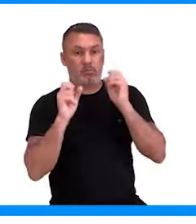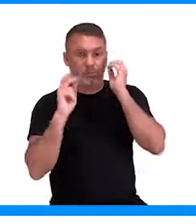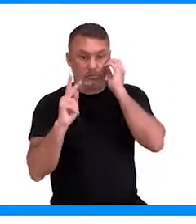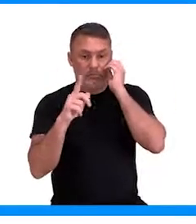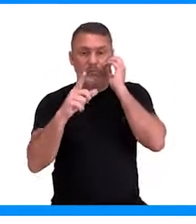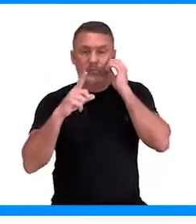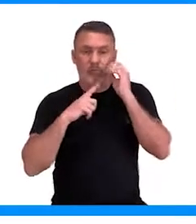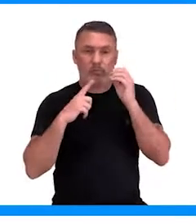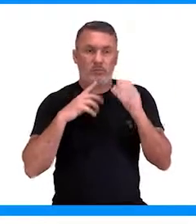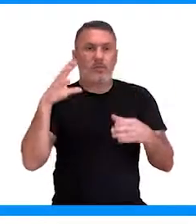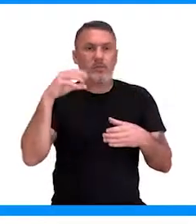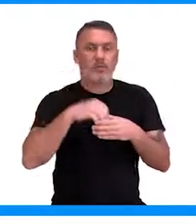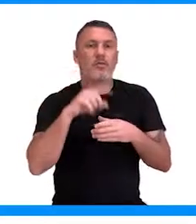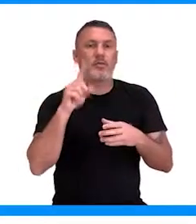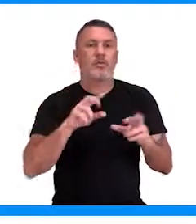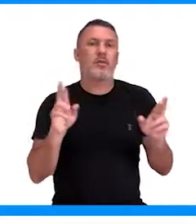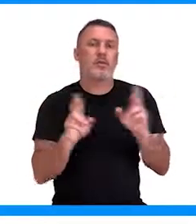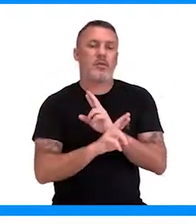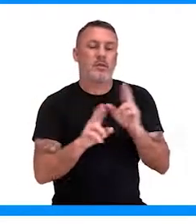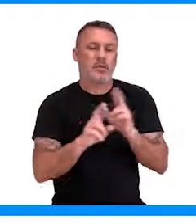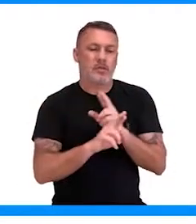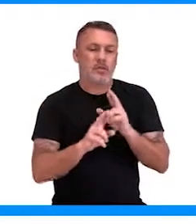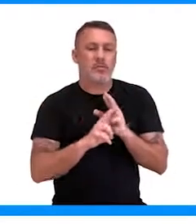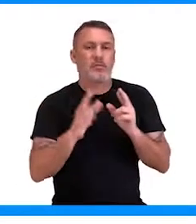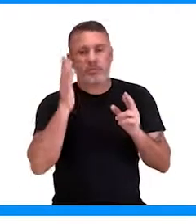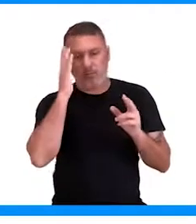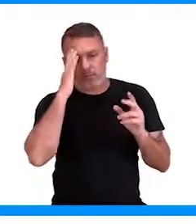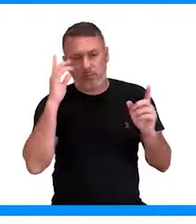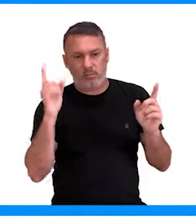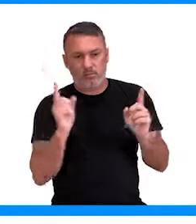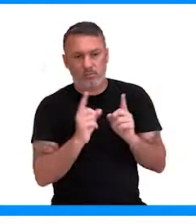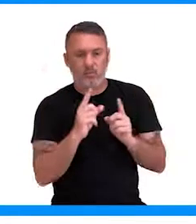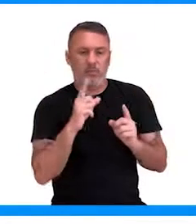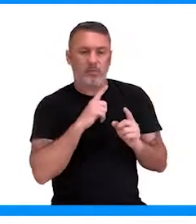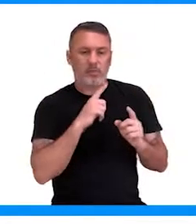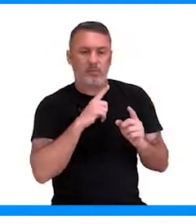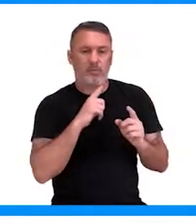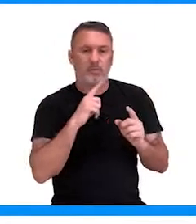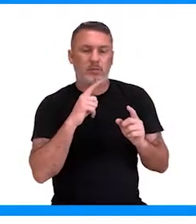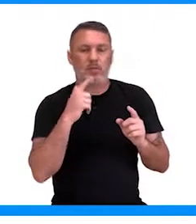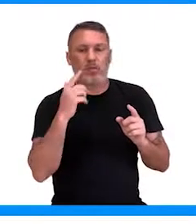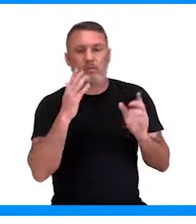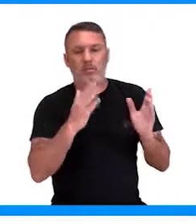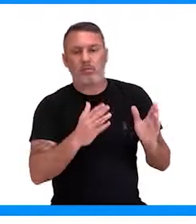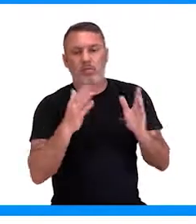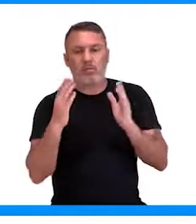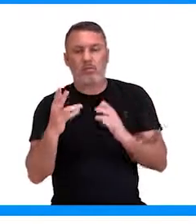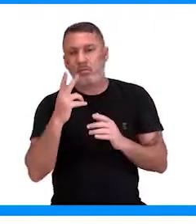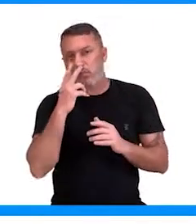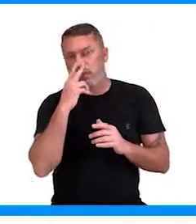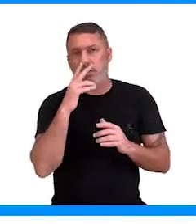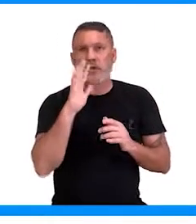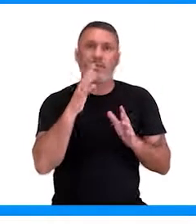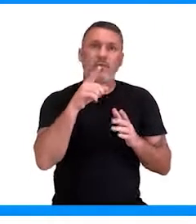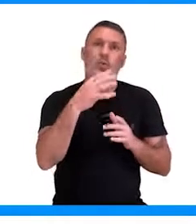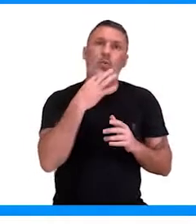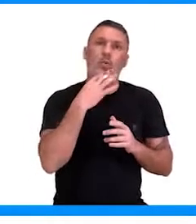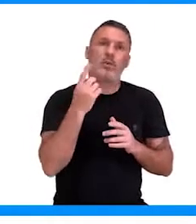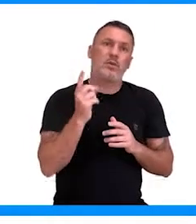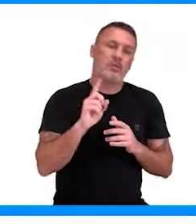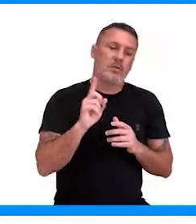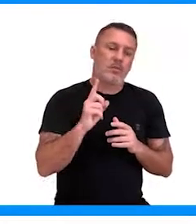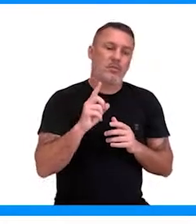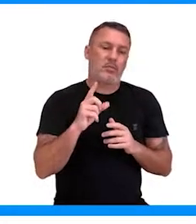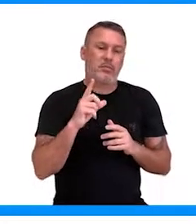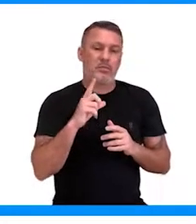Feito isso, você vai chegar nessa relação aqui. Aí nessa relação tem um procedimento que talvez vocês não